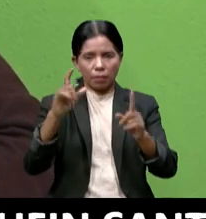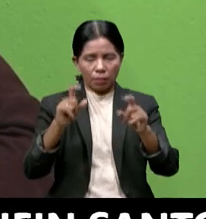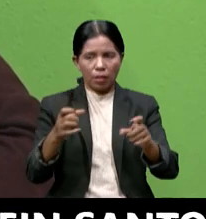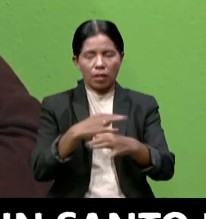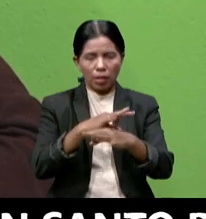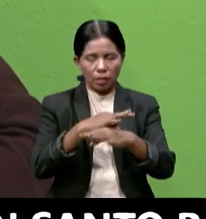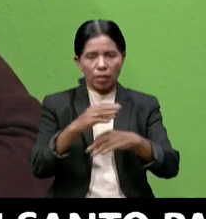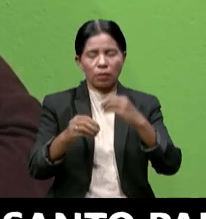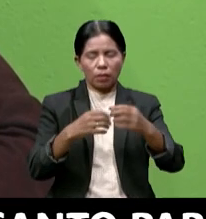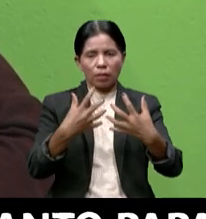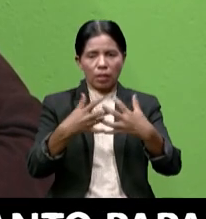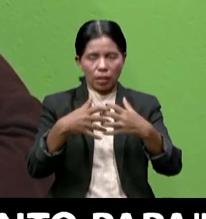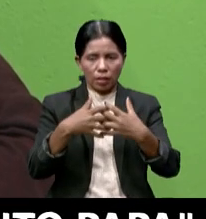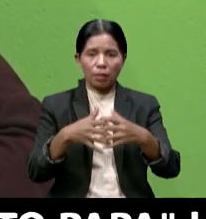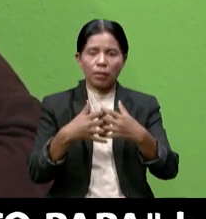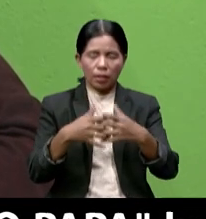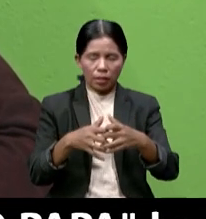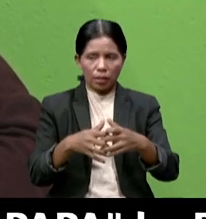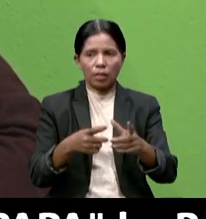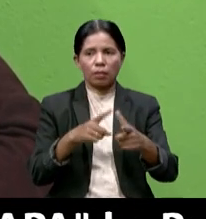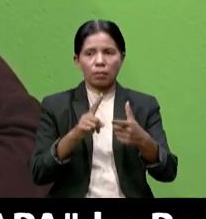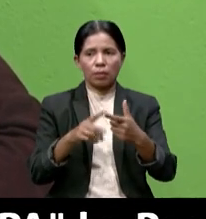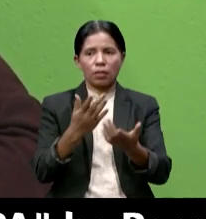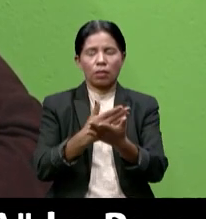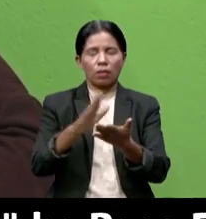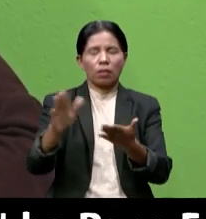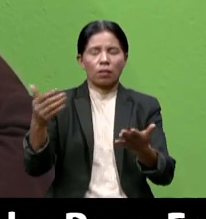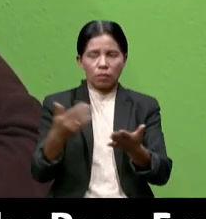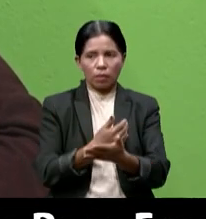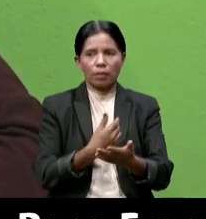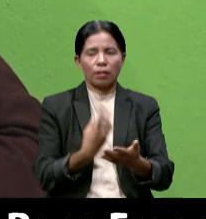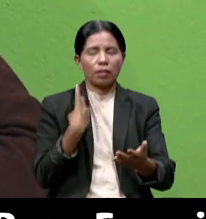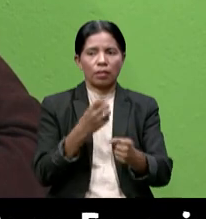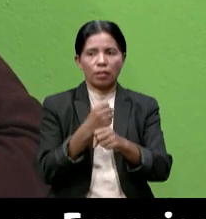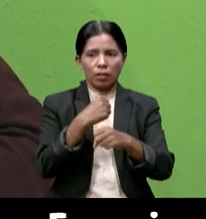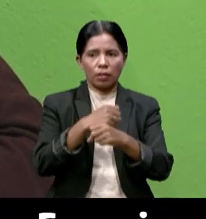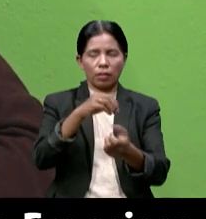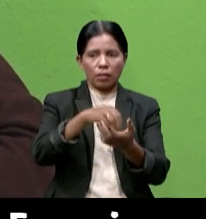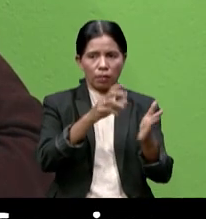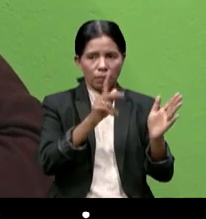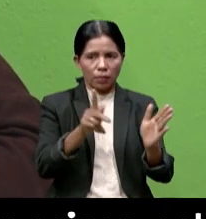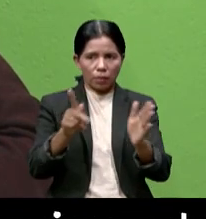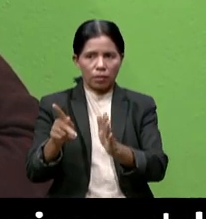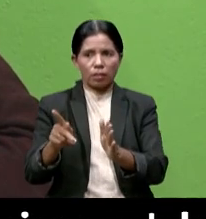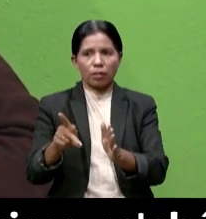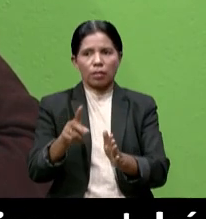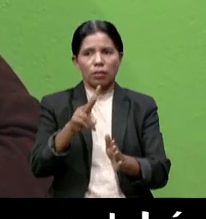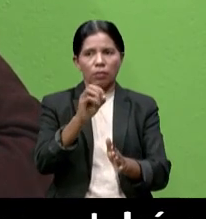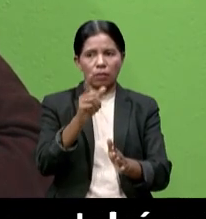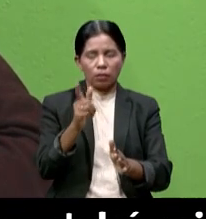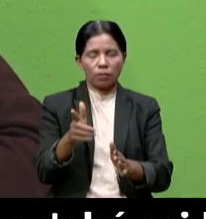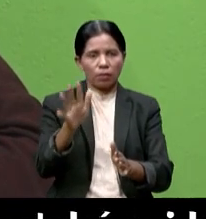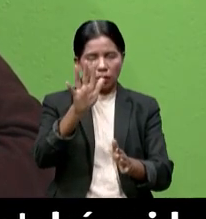halo manutenção segundo tenki halo compras phone ni halo tau na plano